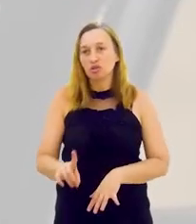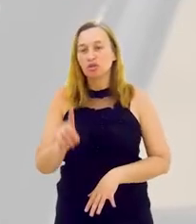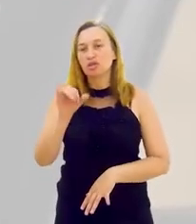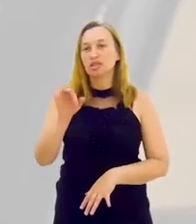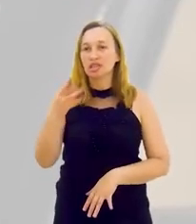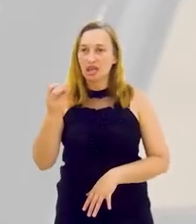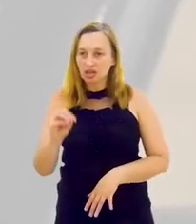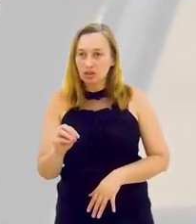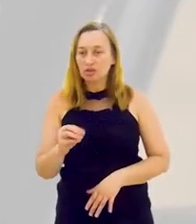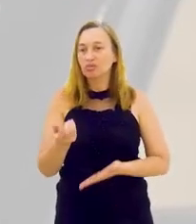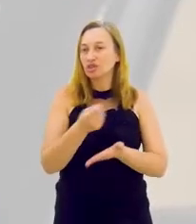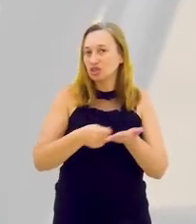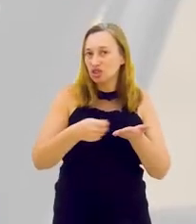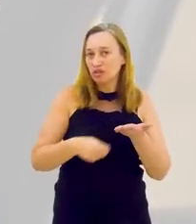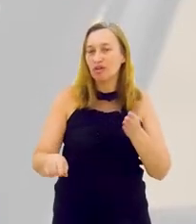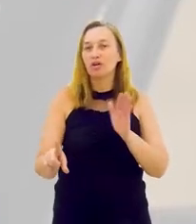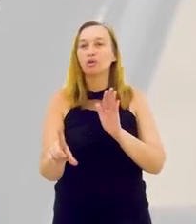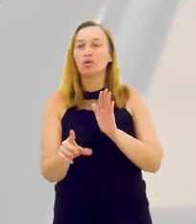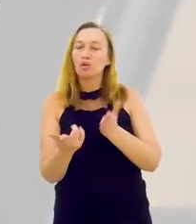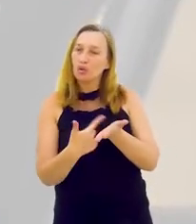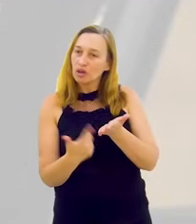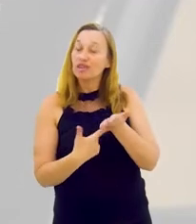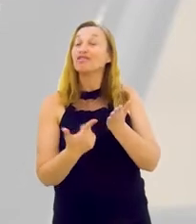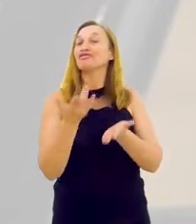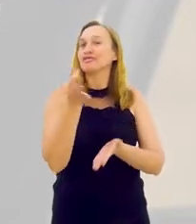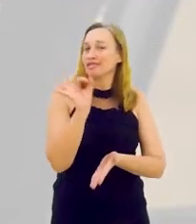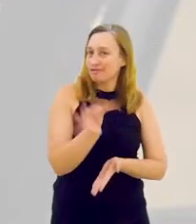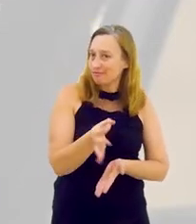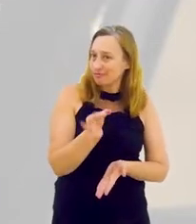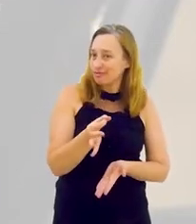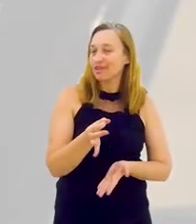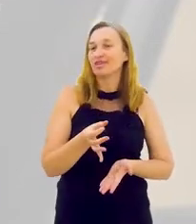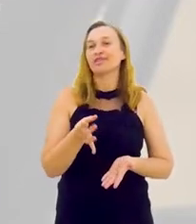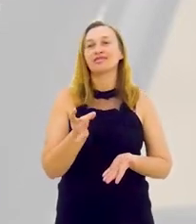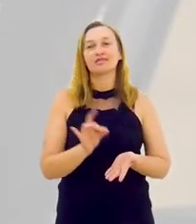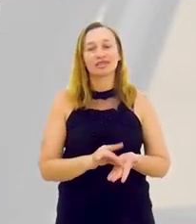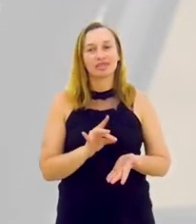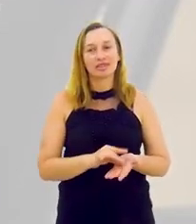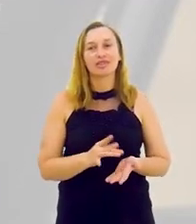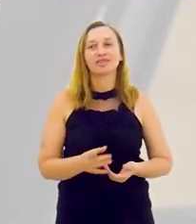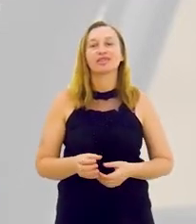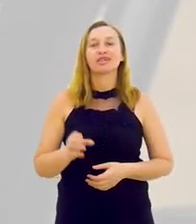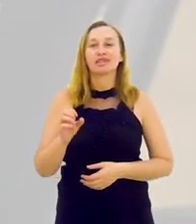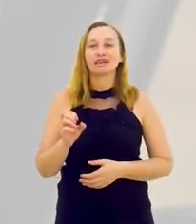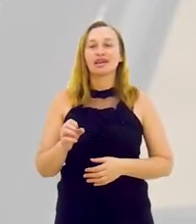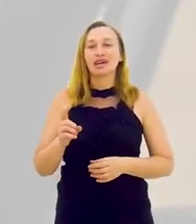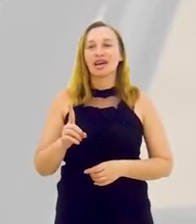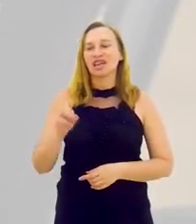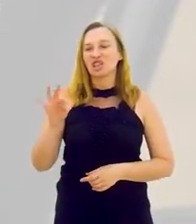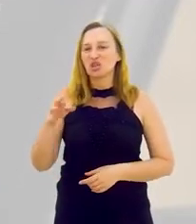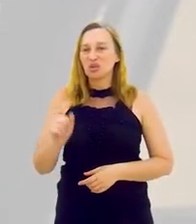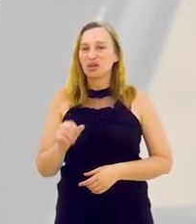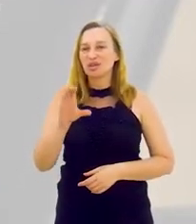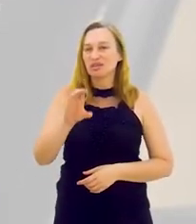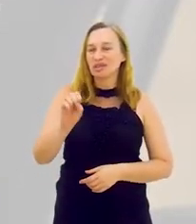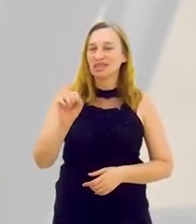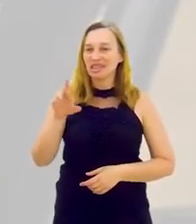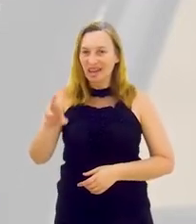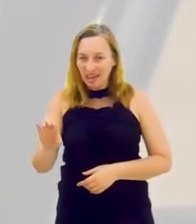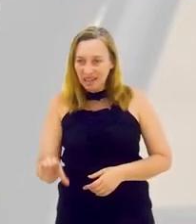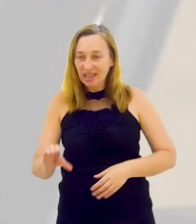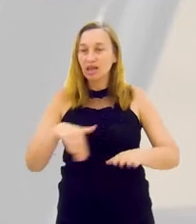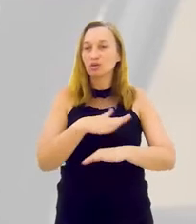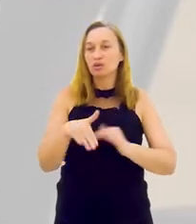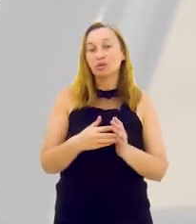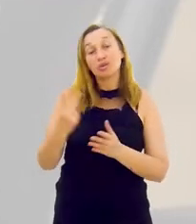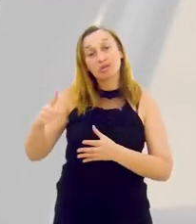Ribeiro para escrever esse livro. E, realmente, a equipe da editora do Senac, a Daniela, maravilhosa, com a Manuela,